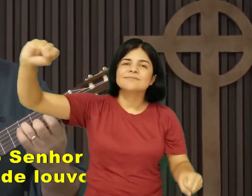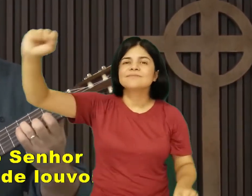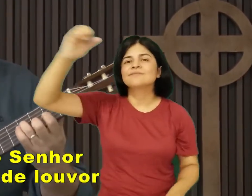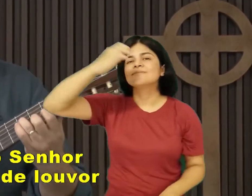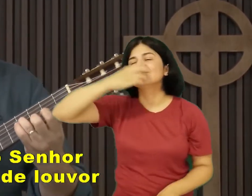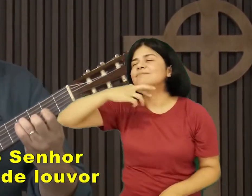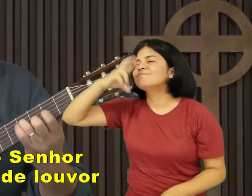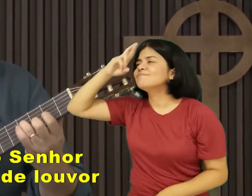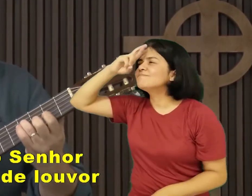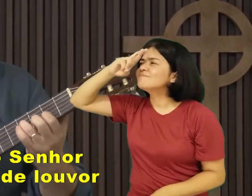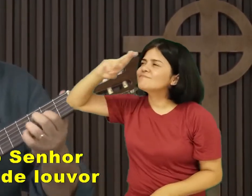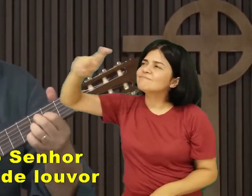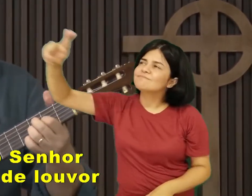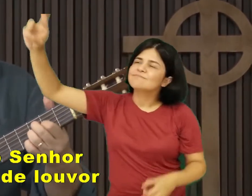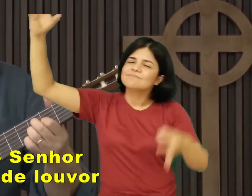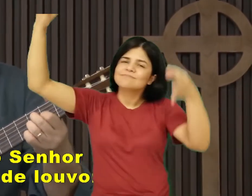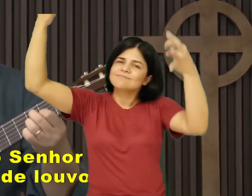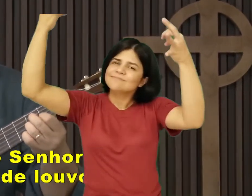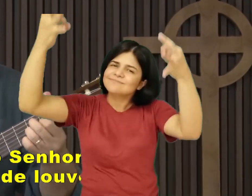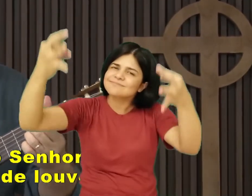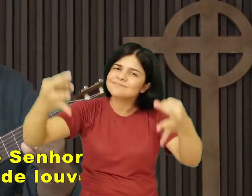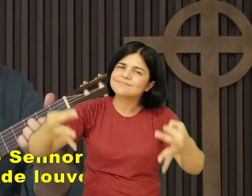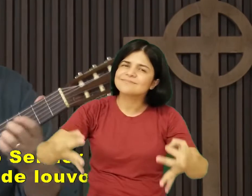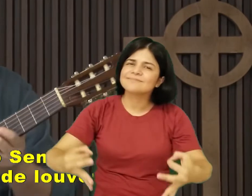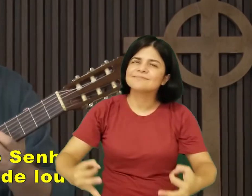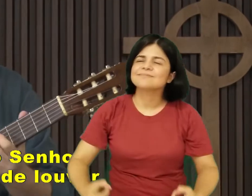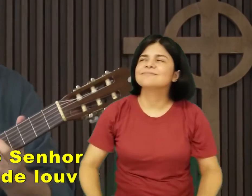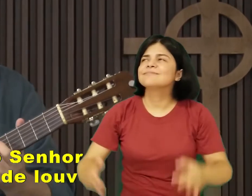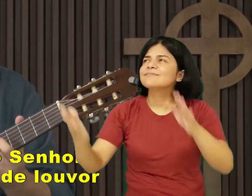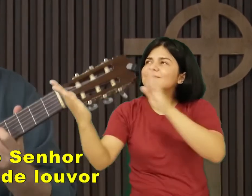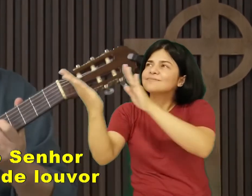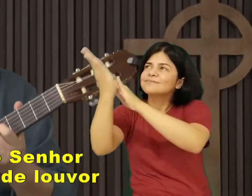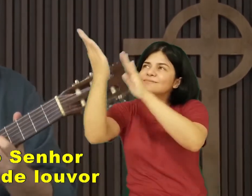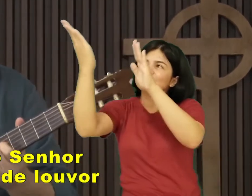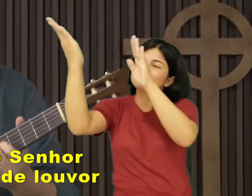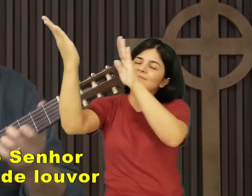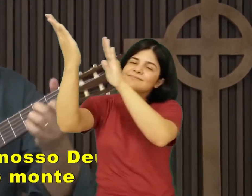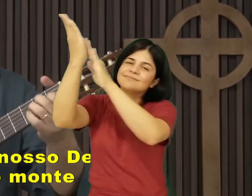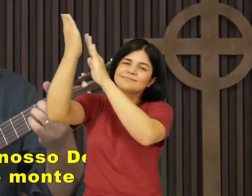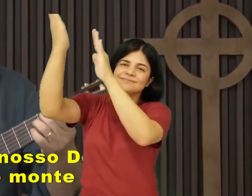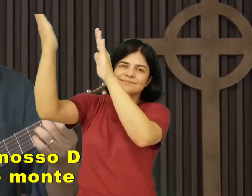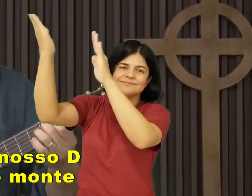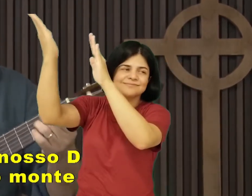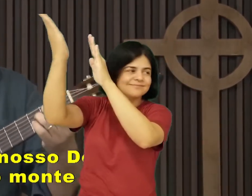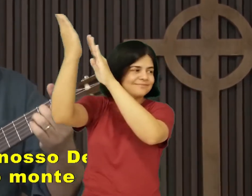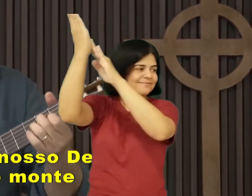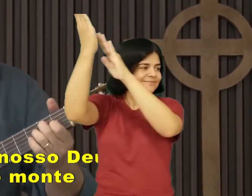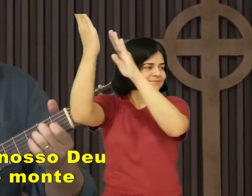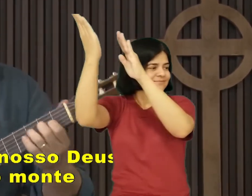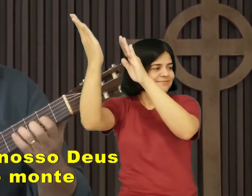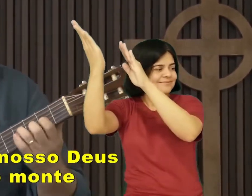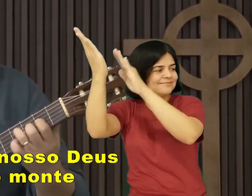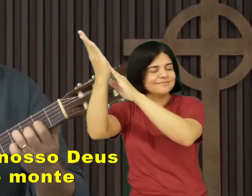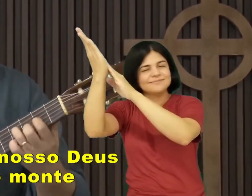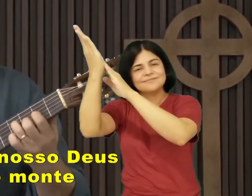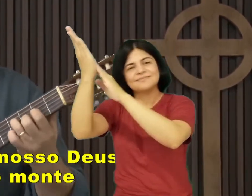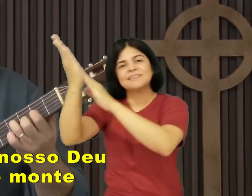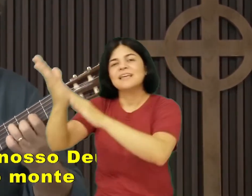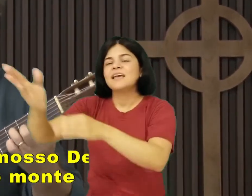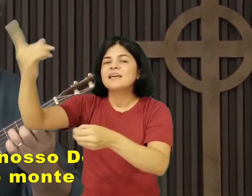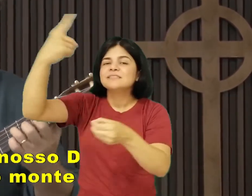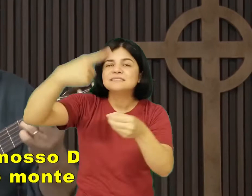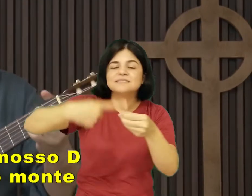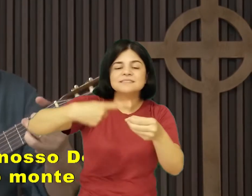é o Senhor e muito digno de louvor. Louve comigo, vamos cantar o Senhor. Na cidade